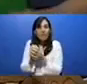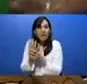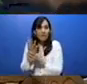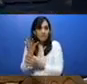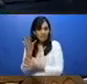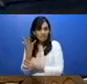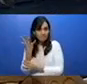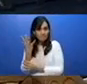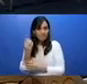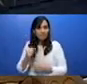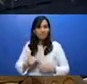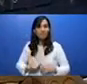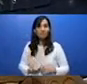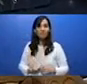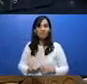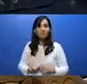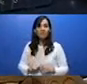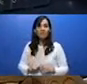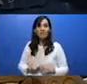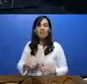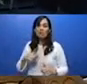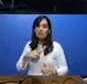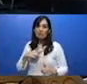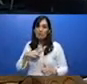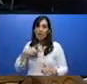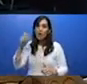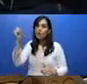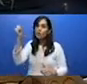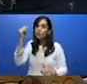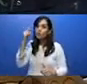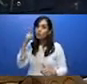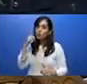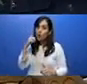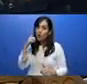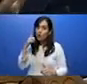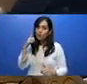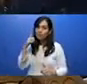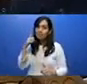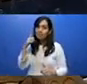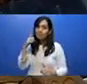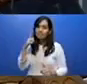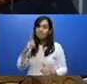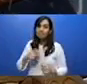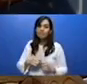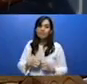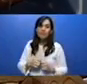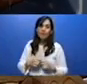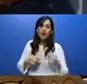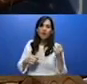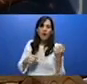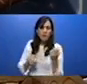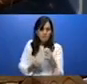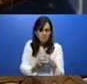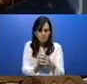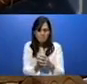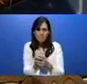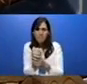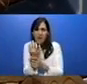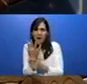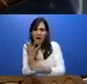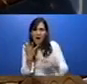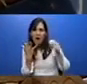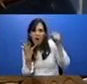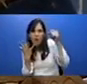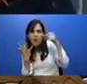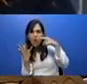tá? Que receba a luz solar, tá? Nós pegamos aqui um pedaço de papel escuro, pode